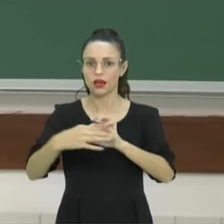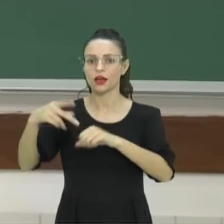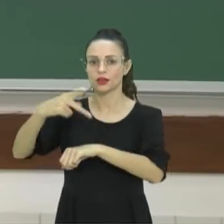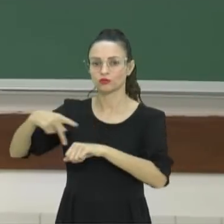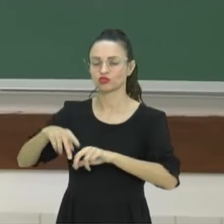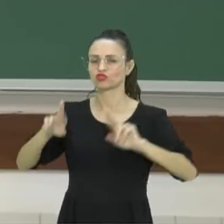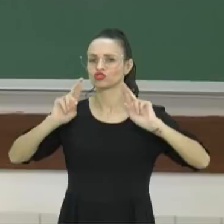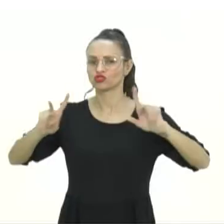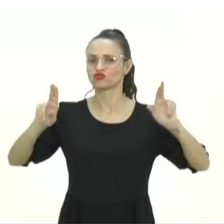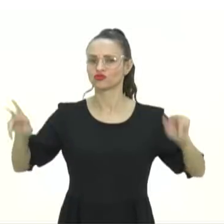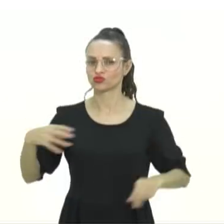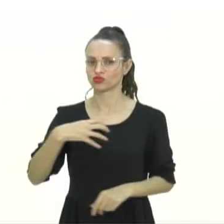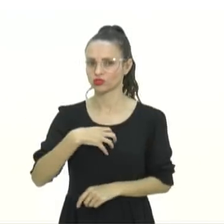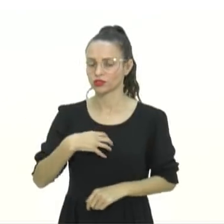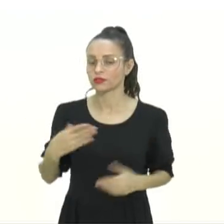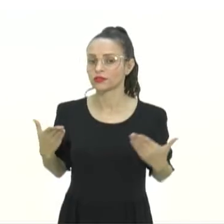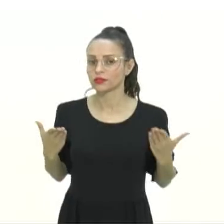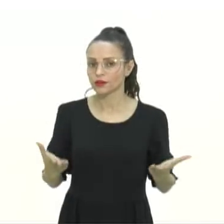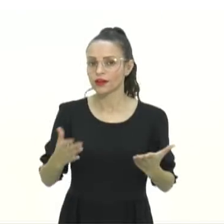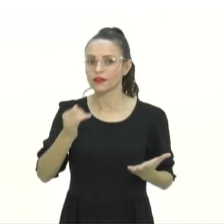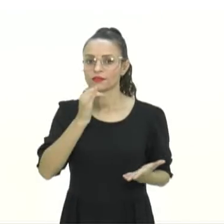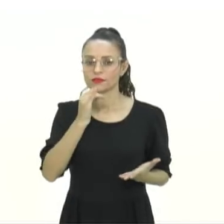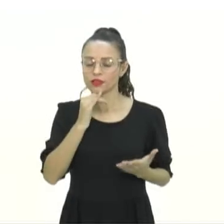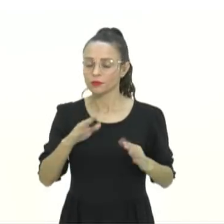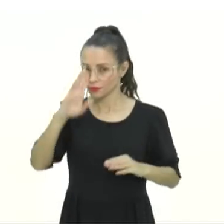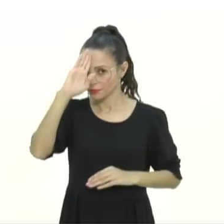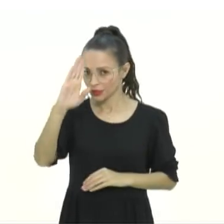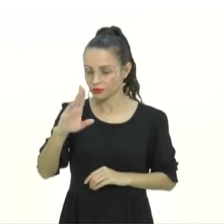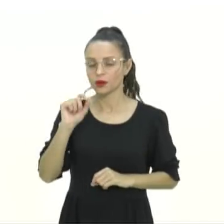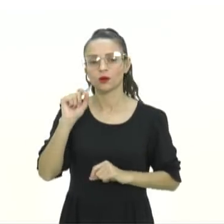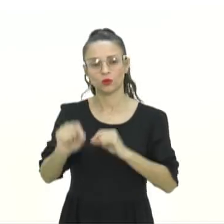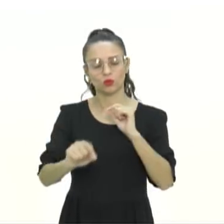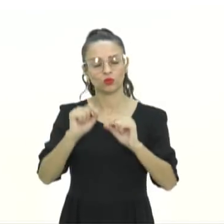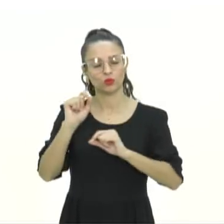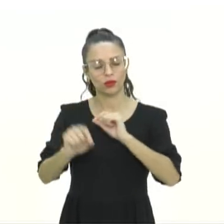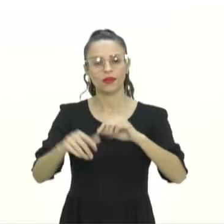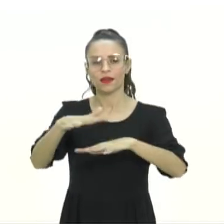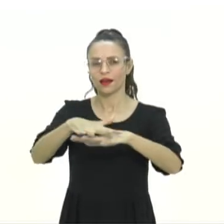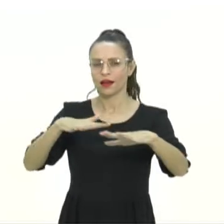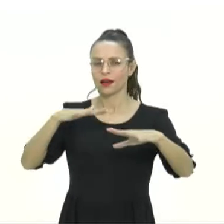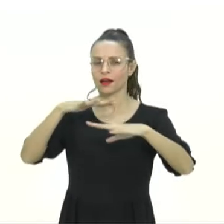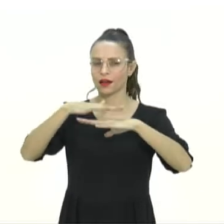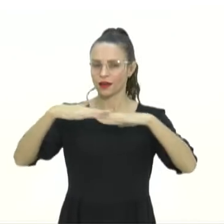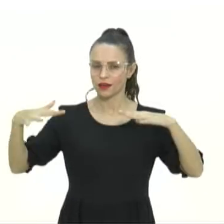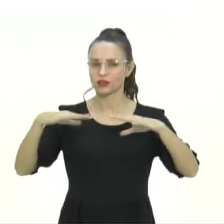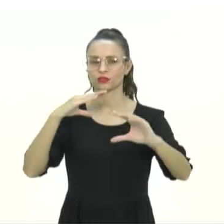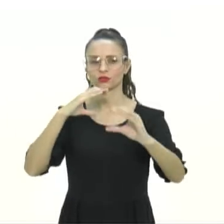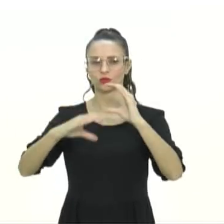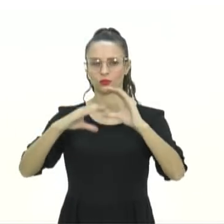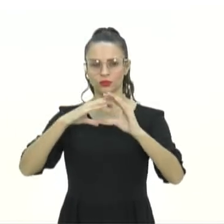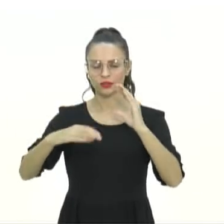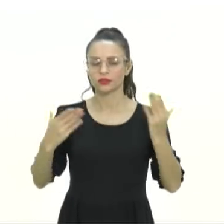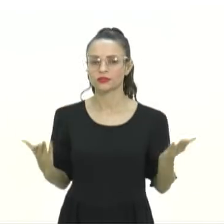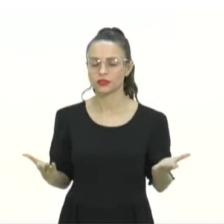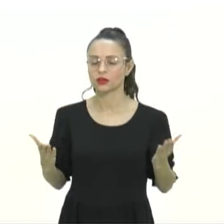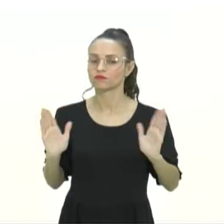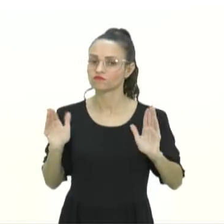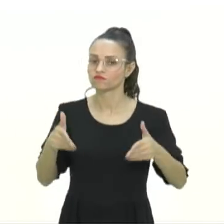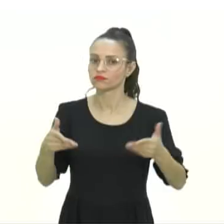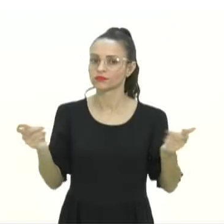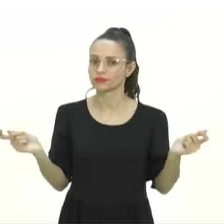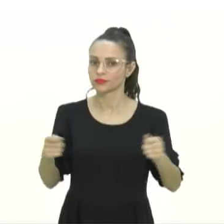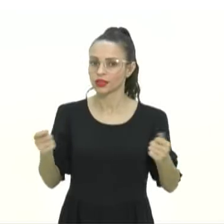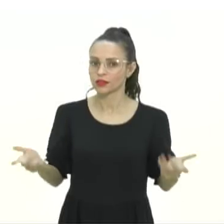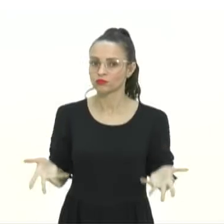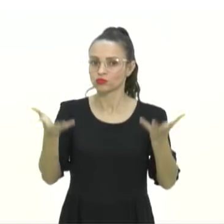diferentes formas. Nesse caso, a gente deu ênfase à conexão imaterial. Os meios de comunicação possibilitam essa